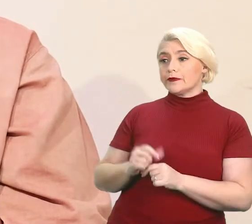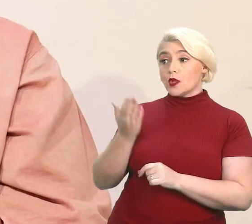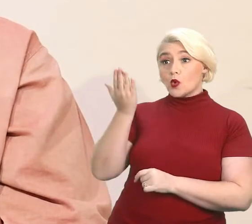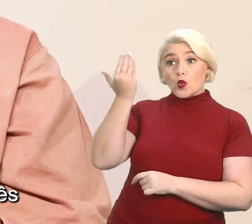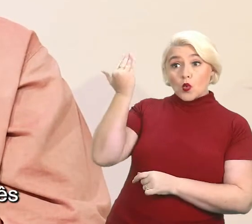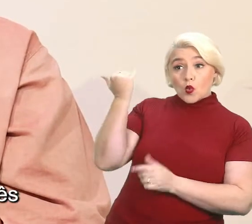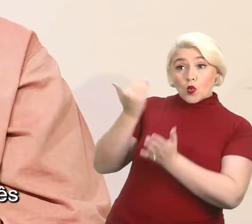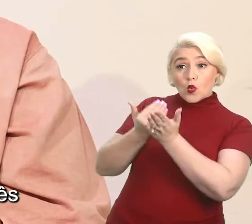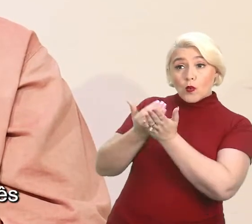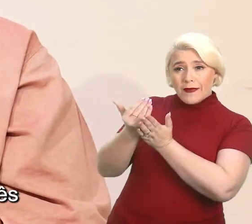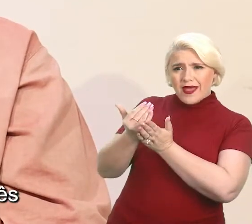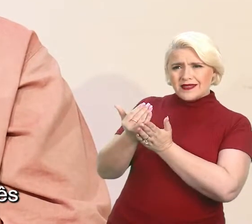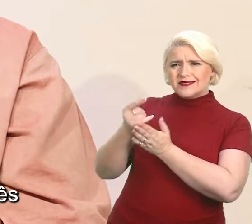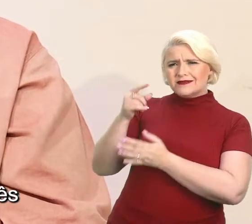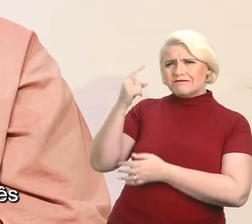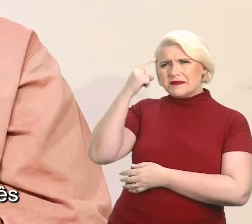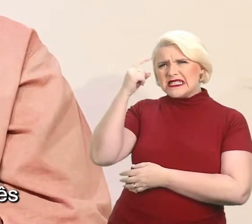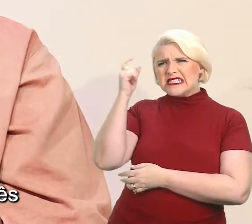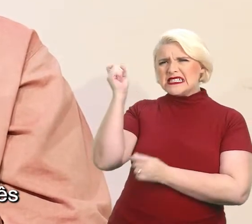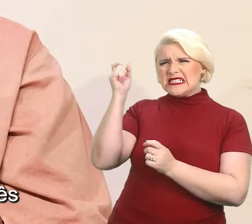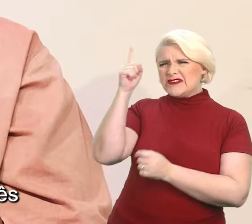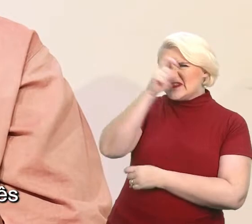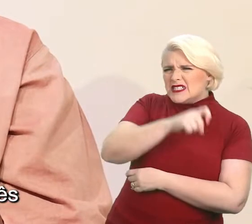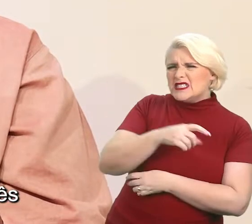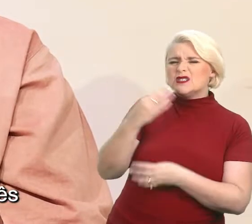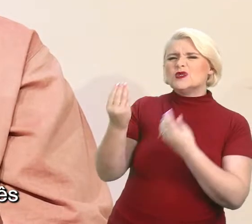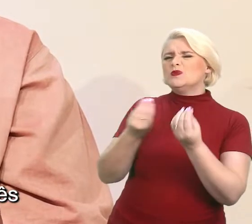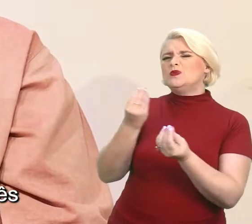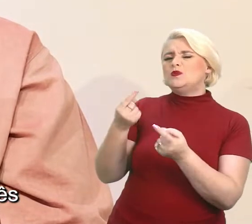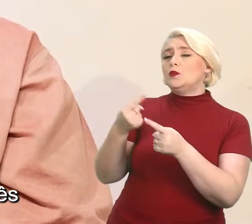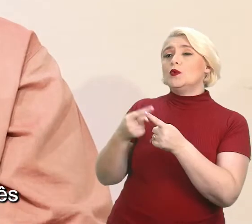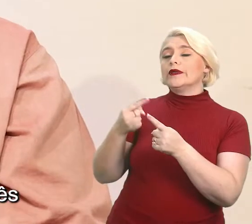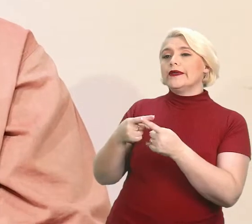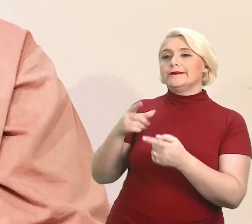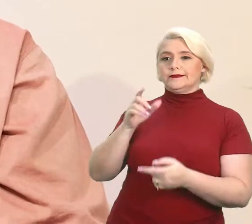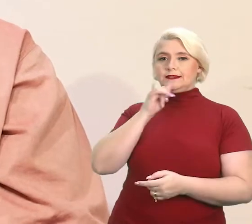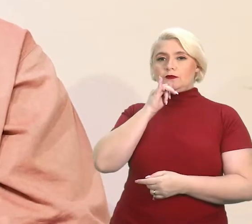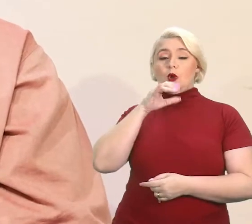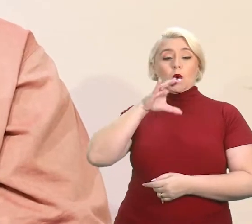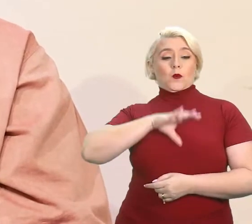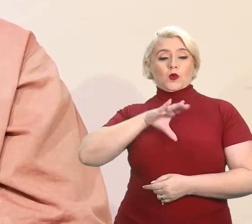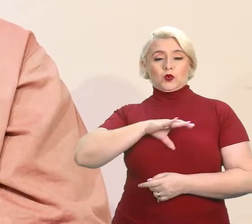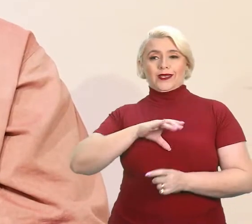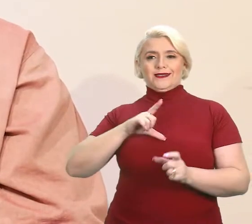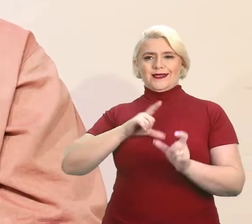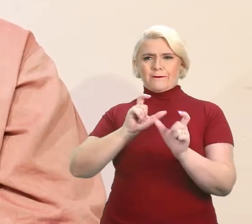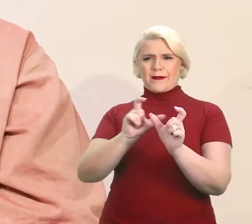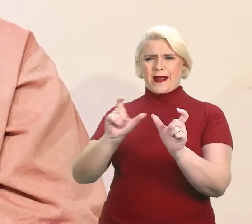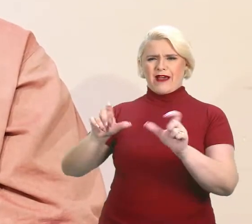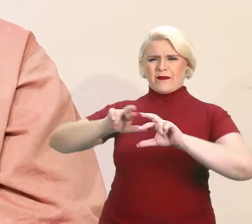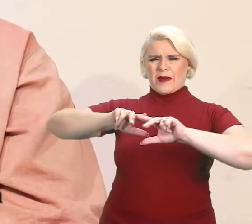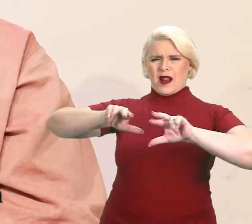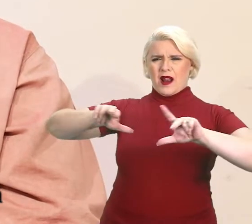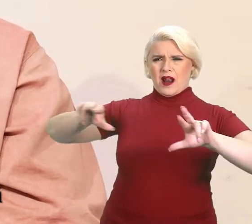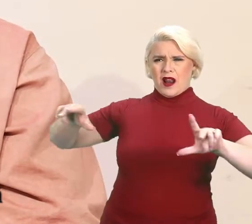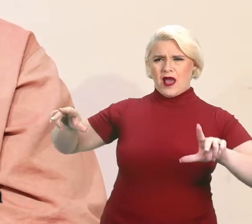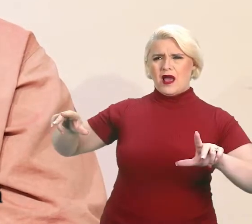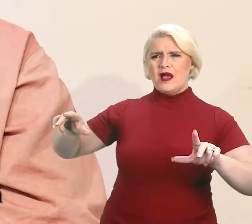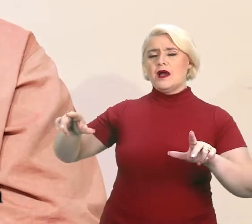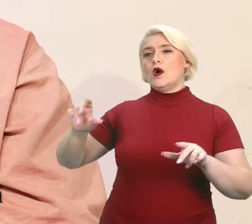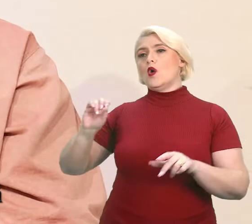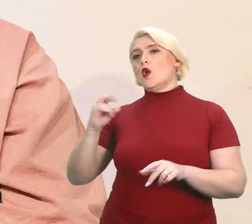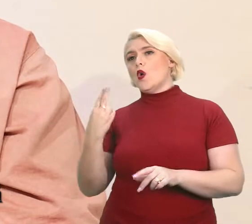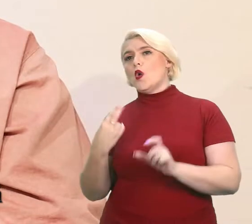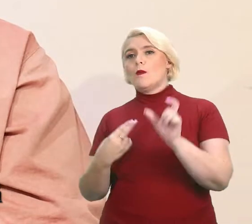início, assim, achou muito difícil, porque em português você tem muitas palavras, muitas vezes